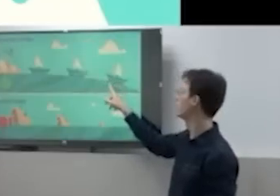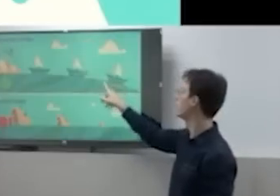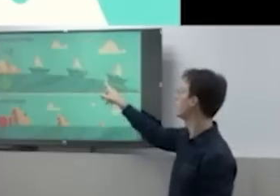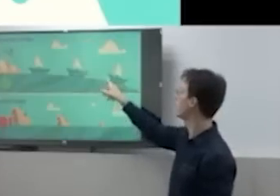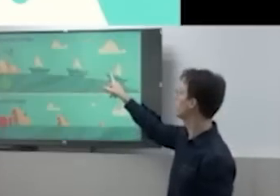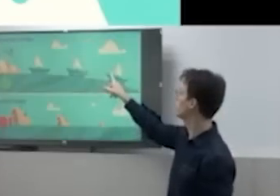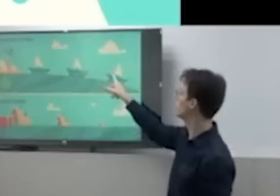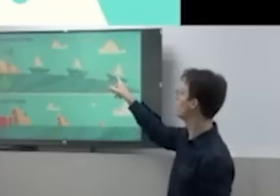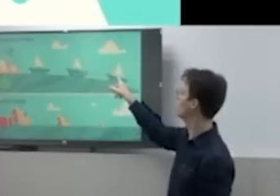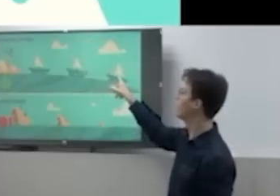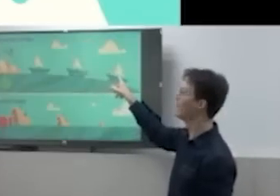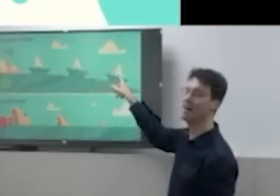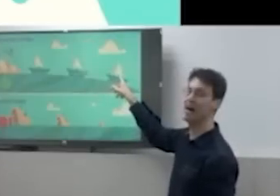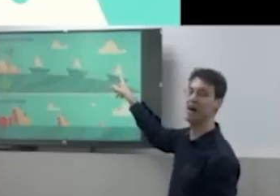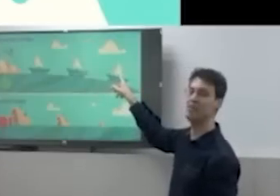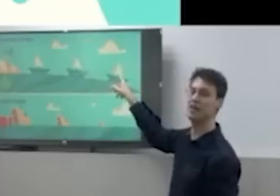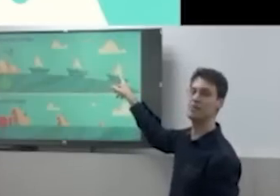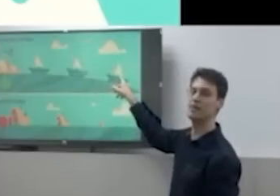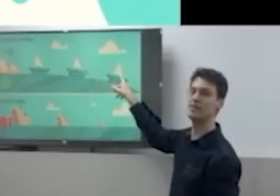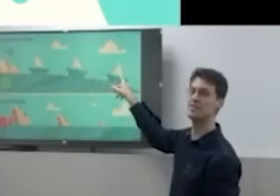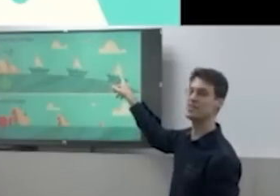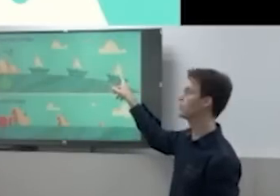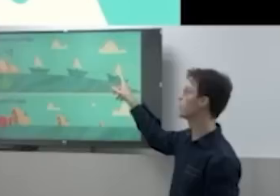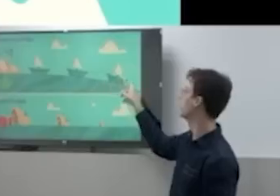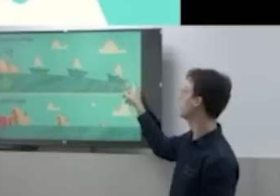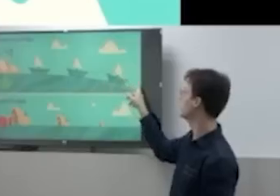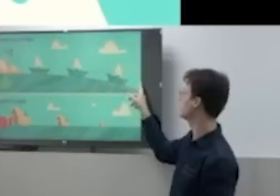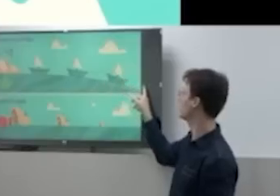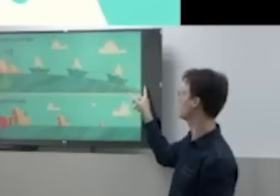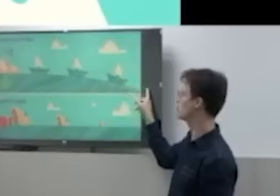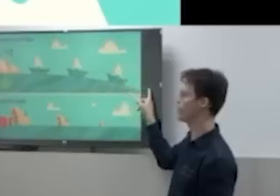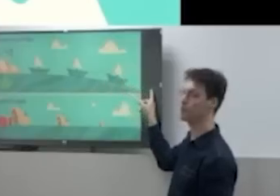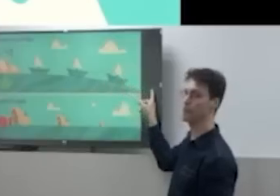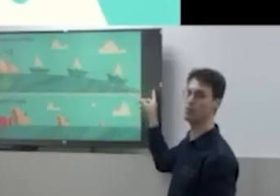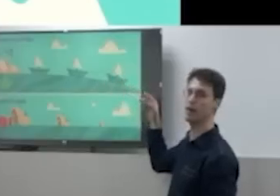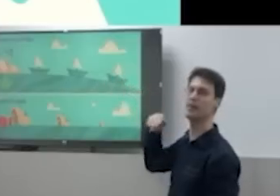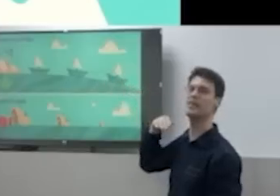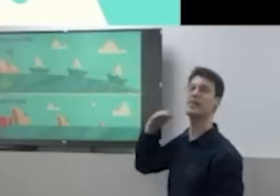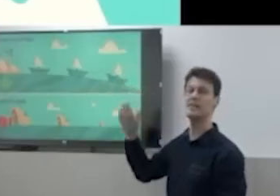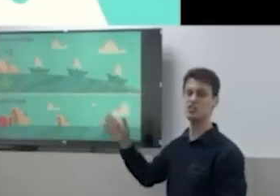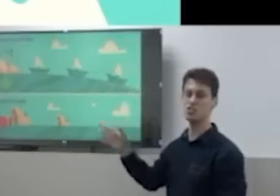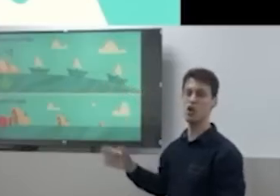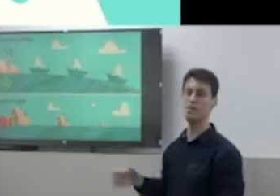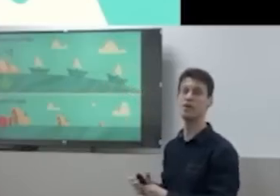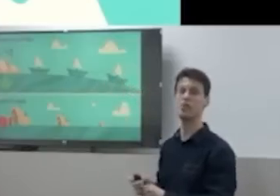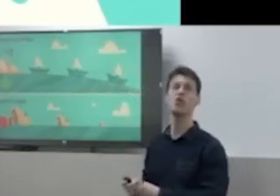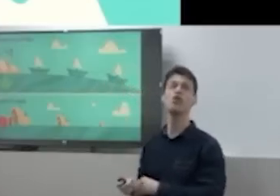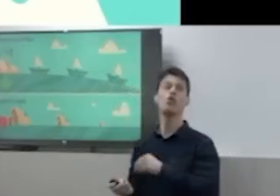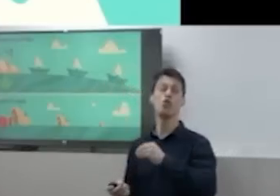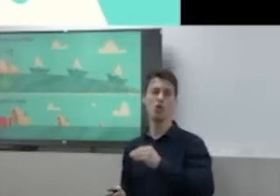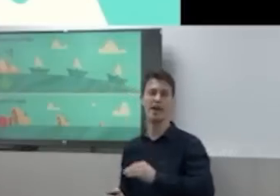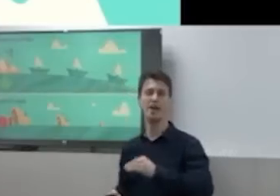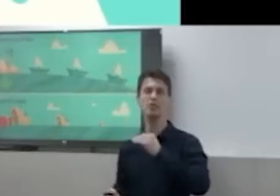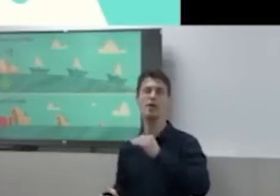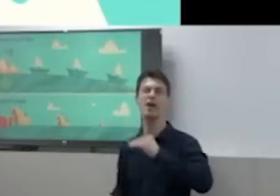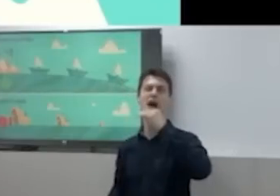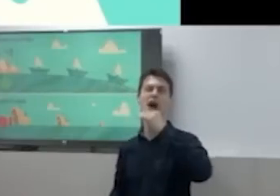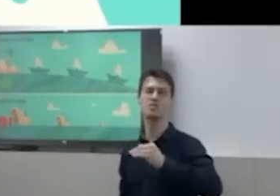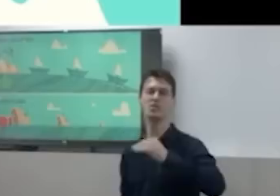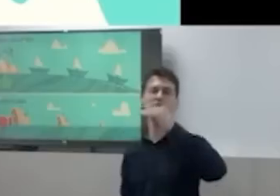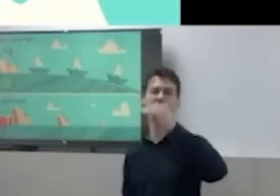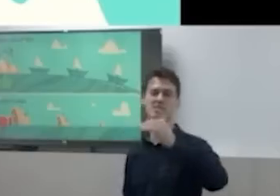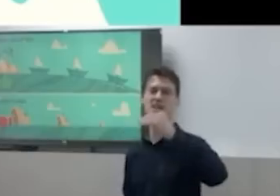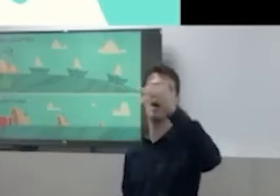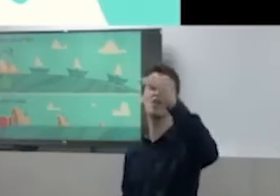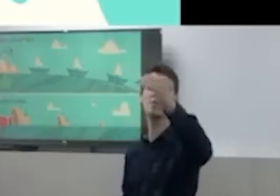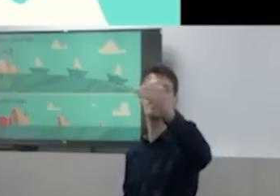um pouco. Eu vejo só o quê? A vela branca desse navio. E se ele continuar indo para alto mar, ele some. Então, o correto